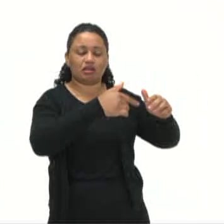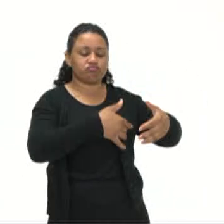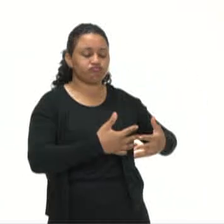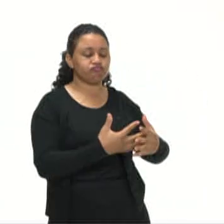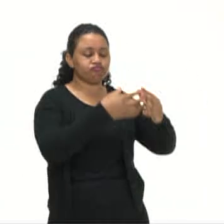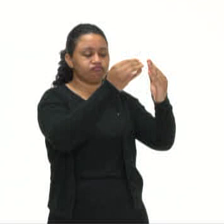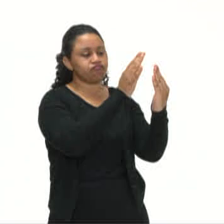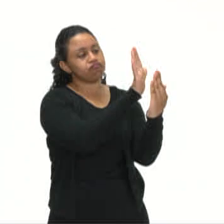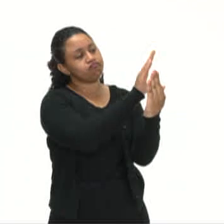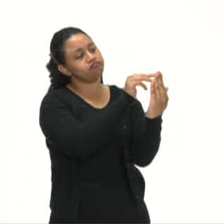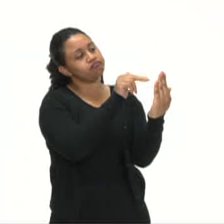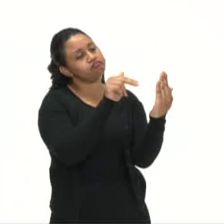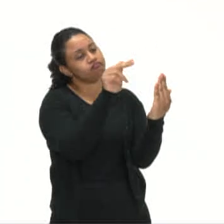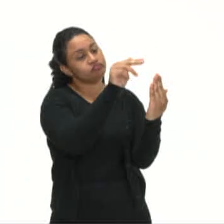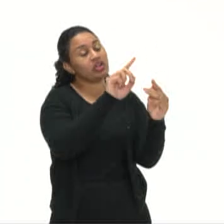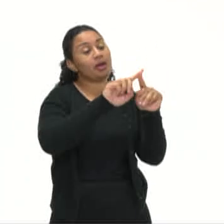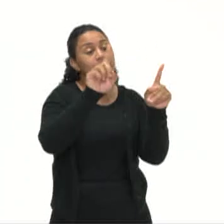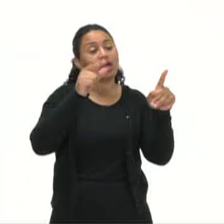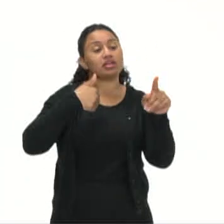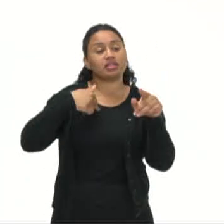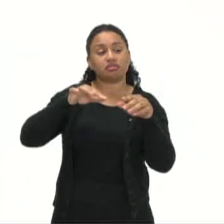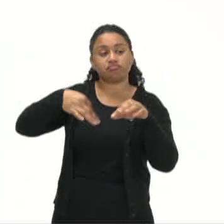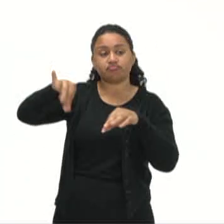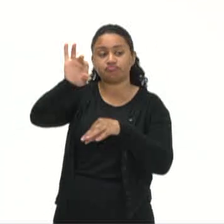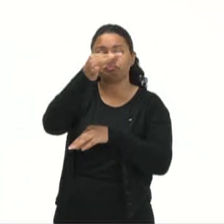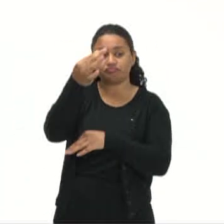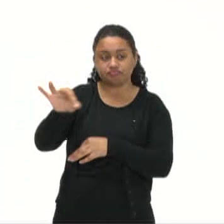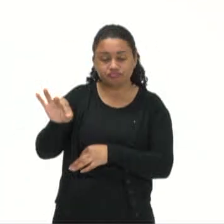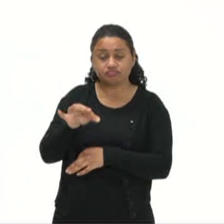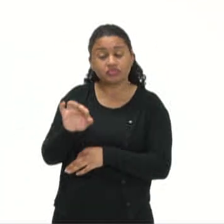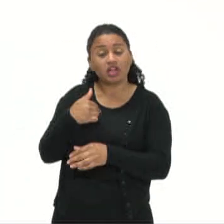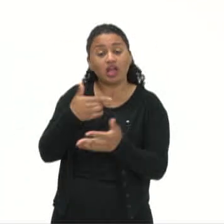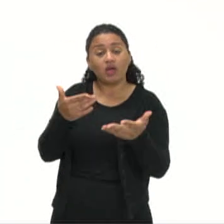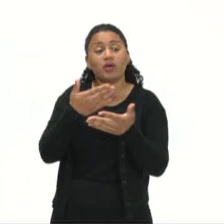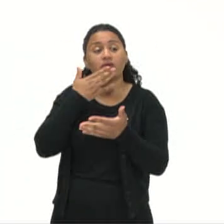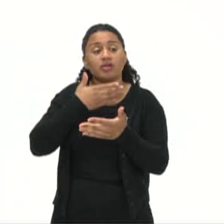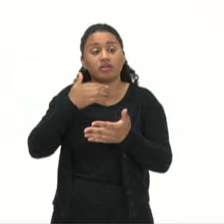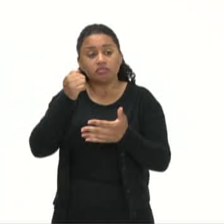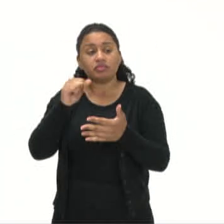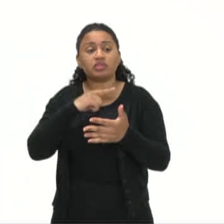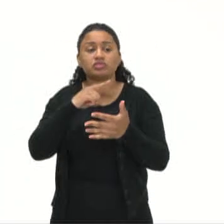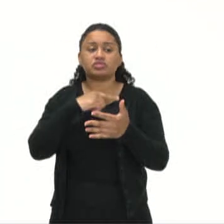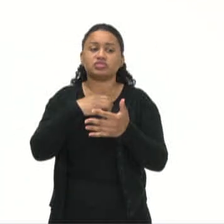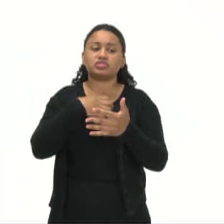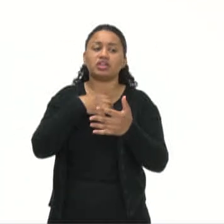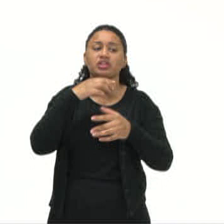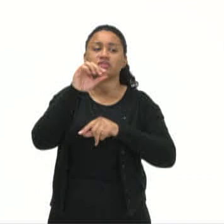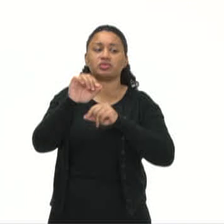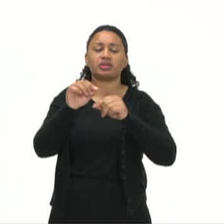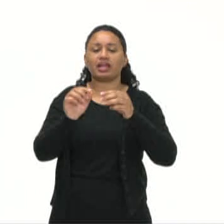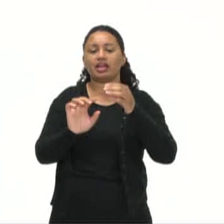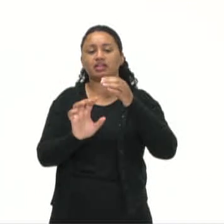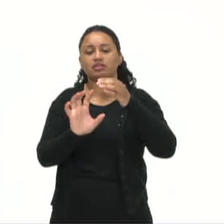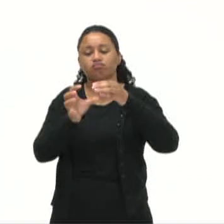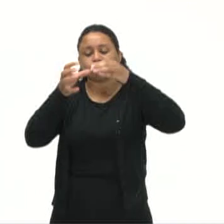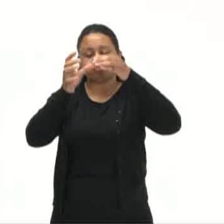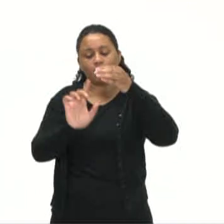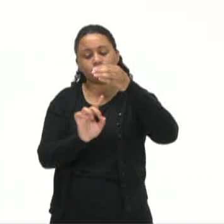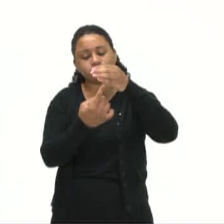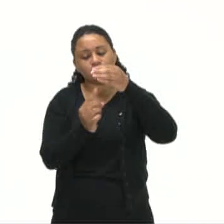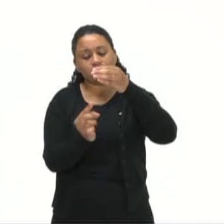dripping paint, ou seja, respingos de Max Ernst, que já falei, agora já aperfeiçoado por ele. Uma pintura performática com latas perfuradas e tintas e brochas